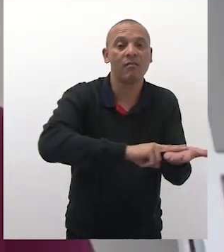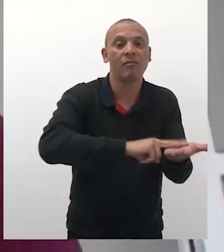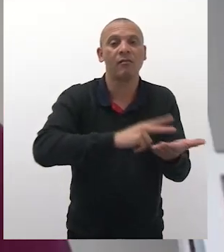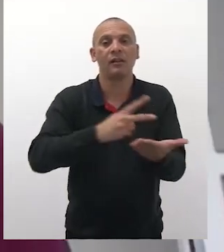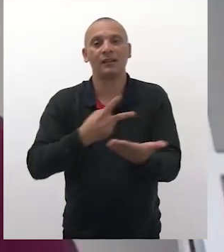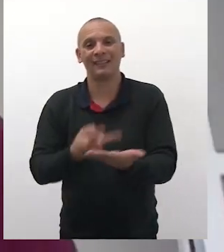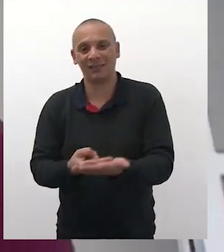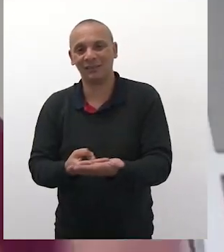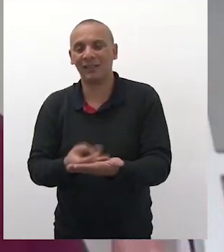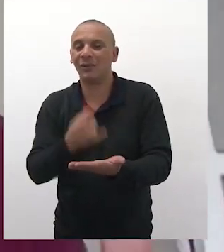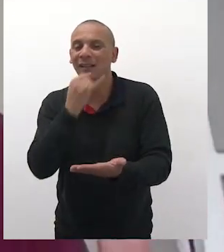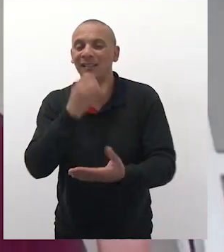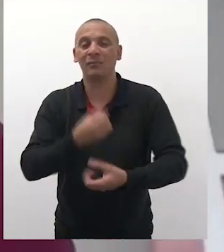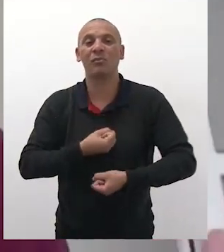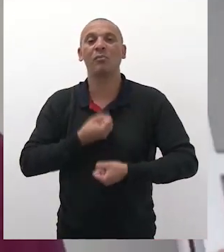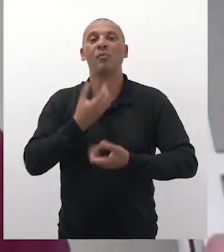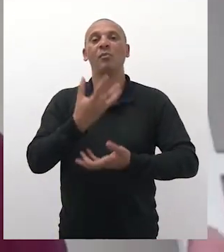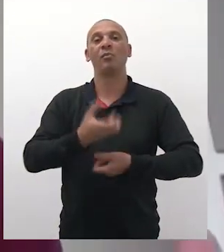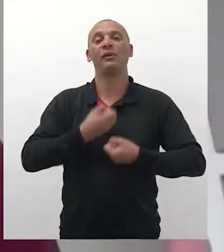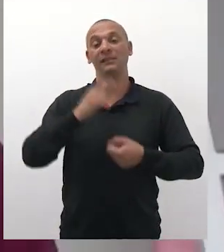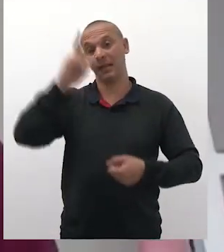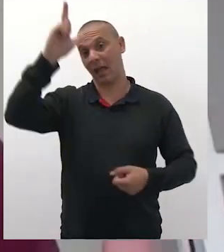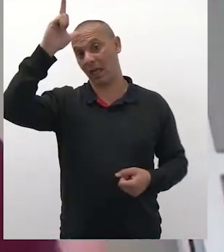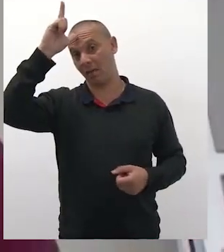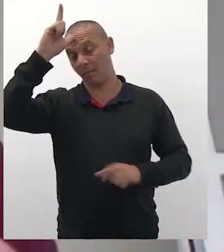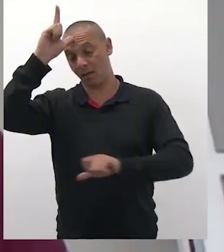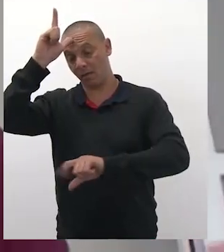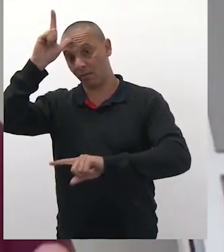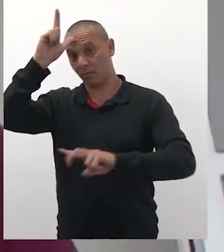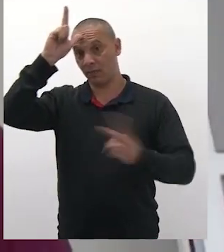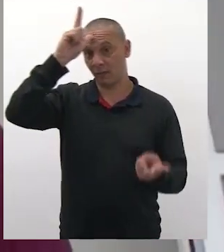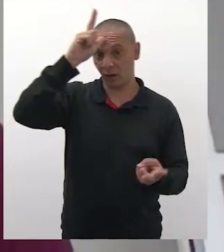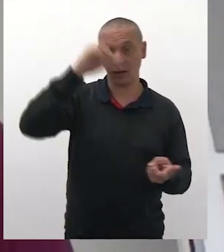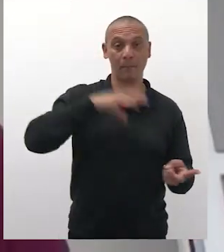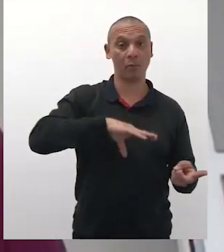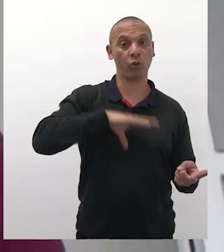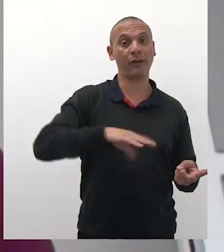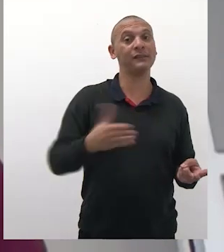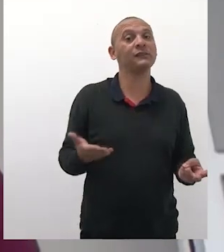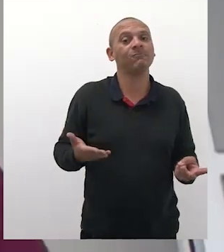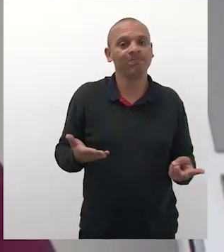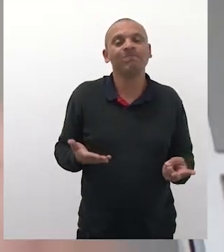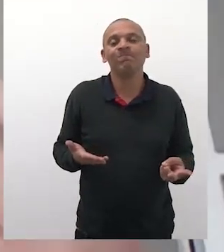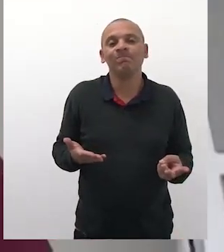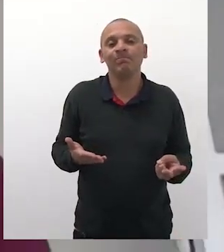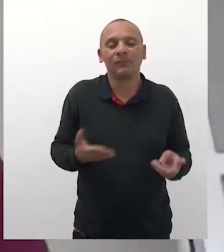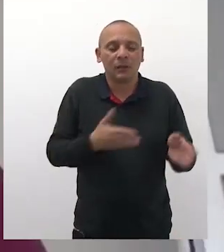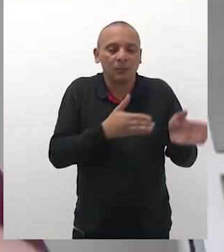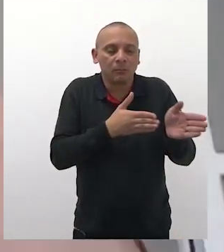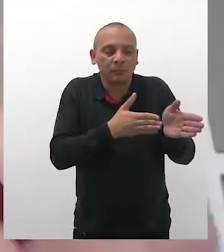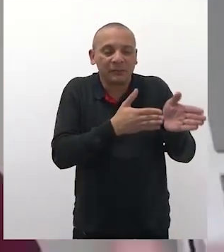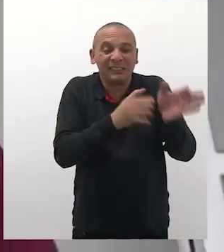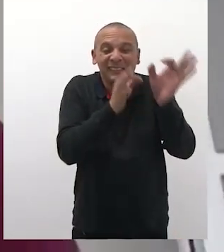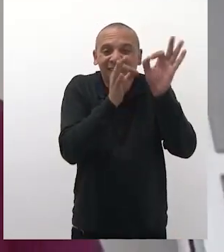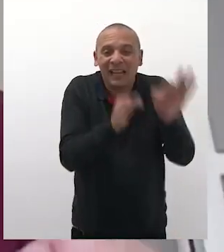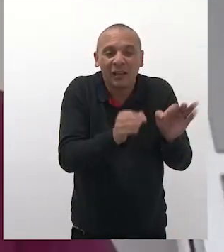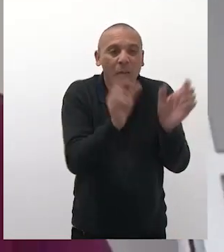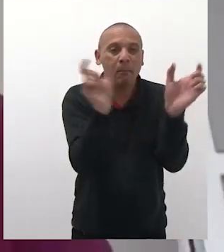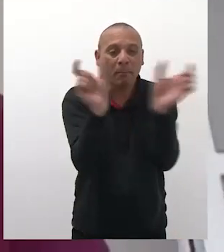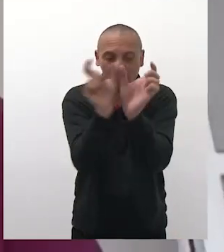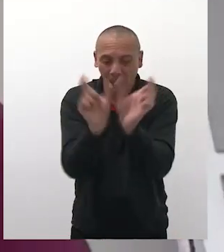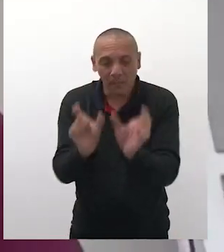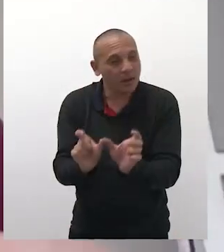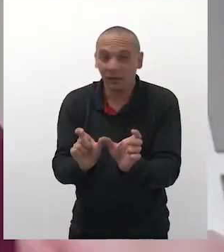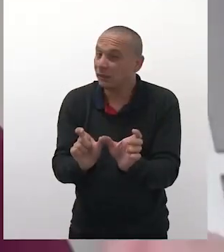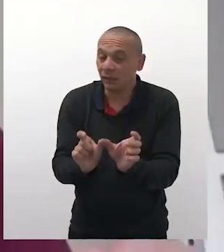de uma poesia alemã para o português. Você não pode fazer ao pé da letra, tem que estar os sentidos e tudo mais.